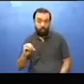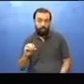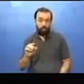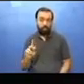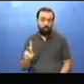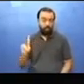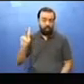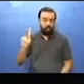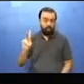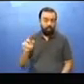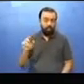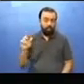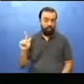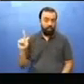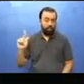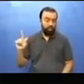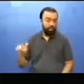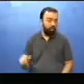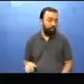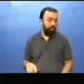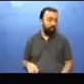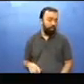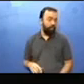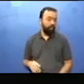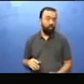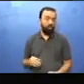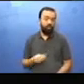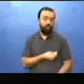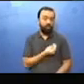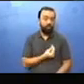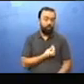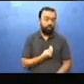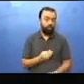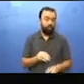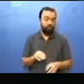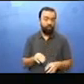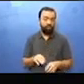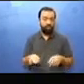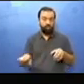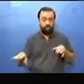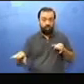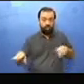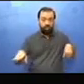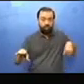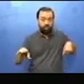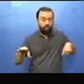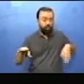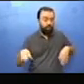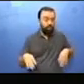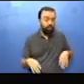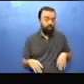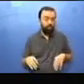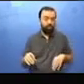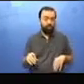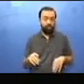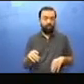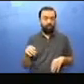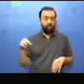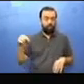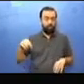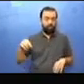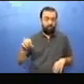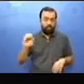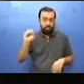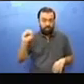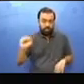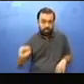pessoas juntas. E olhem, ela vive no litoral, ela desova no litoral norte do Espírito Santo